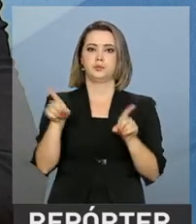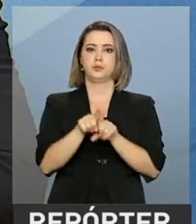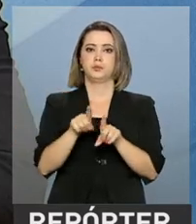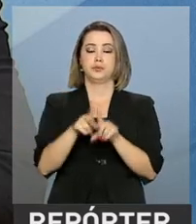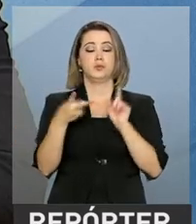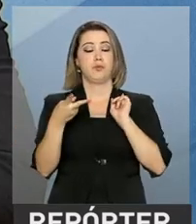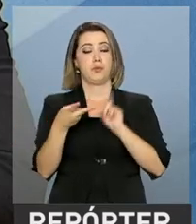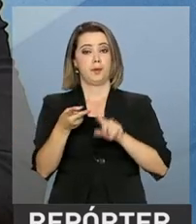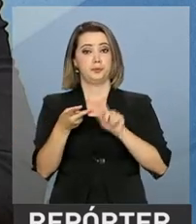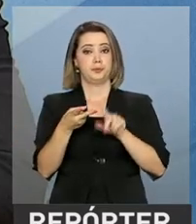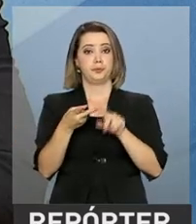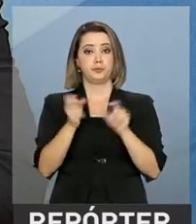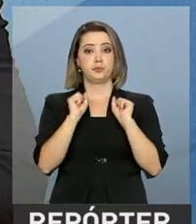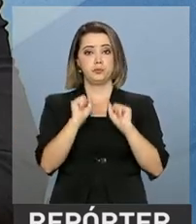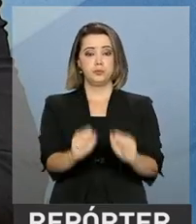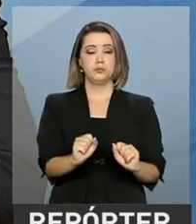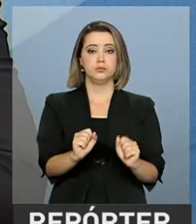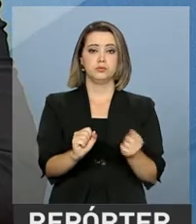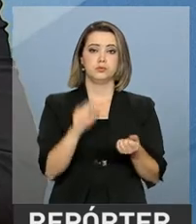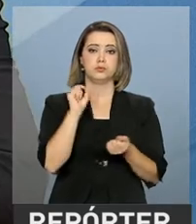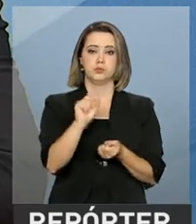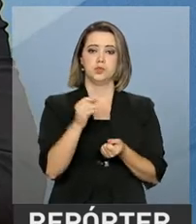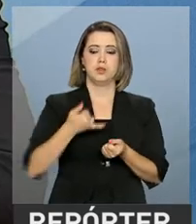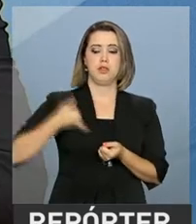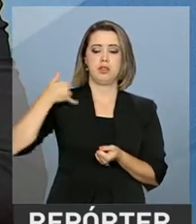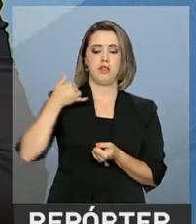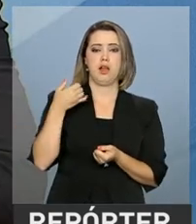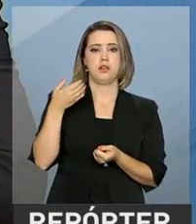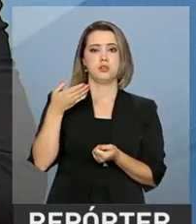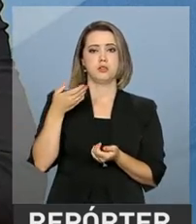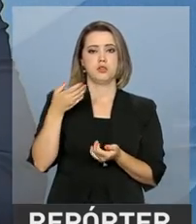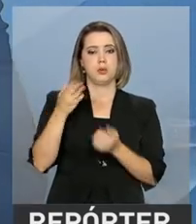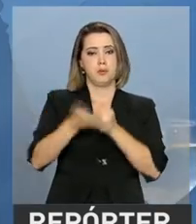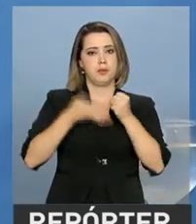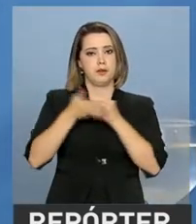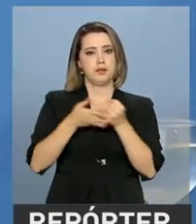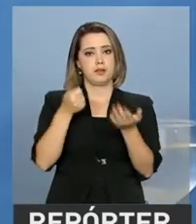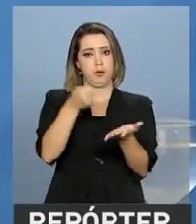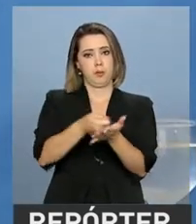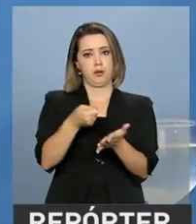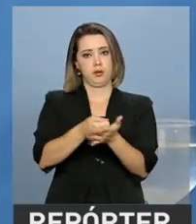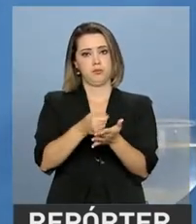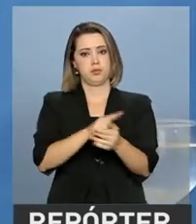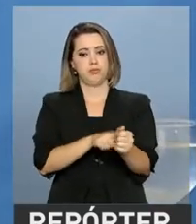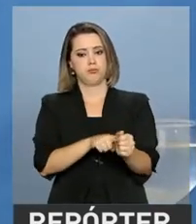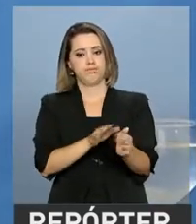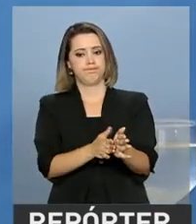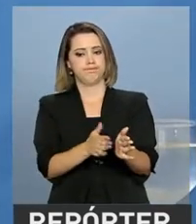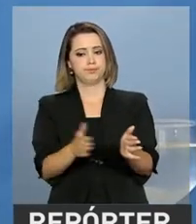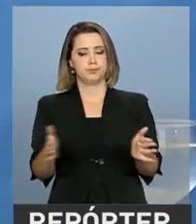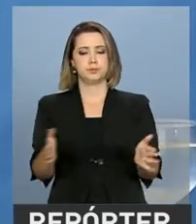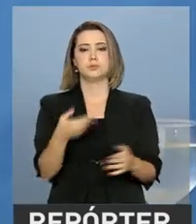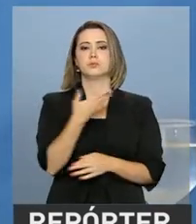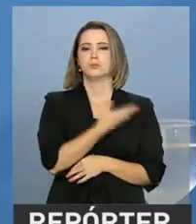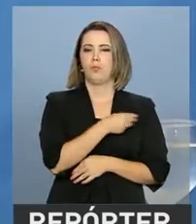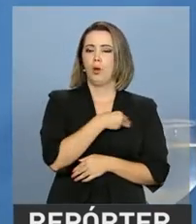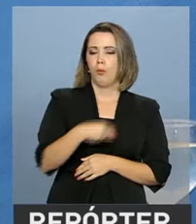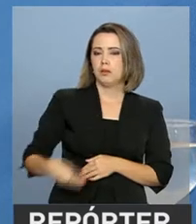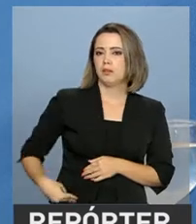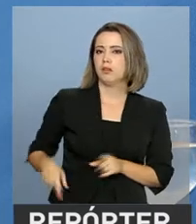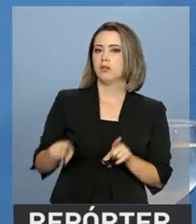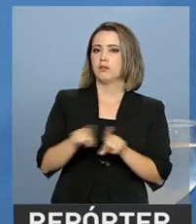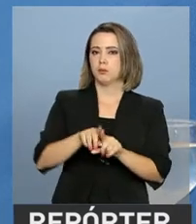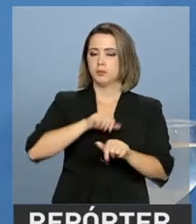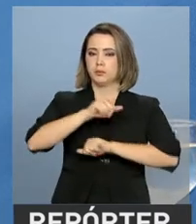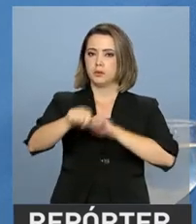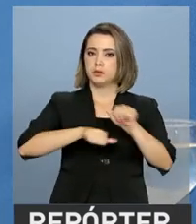compatibilização entre idade mínima e tempo de contribuição já para o ministro antonio imbassahy as mudanças